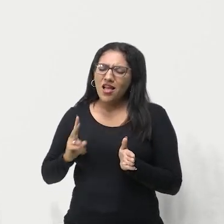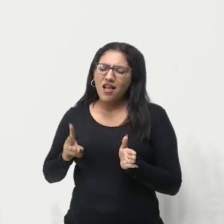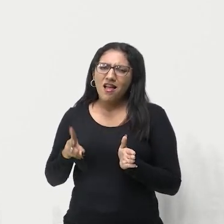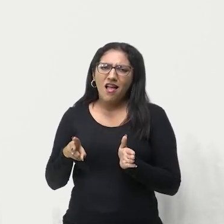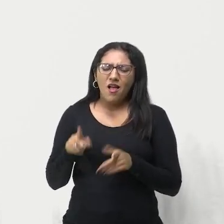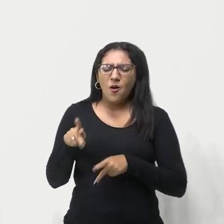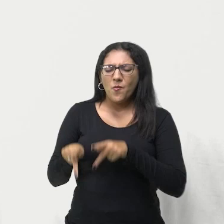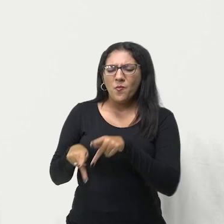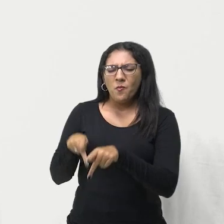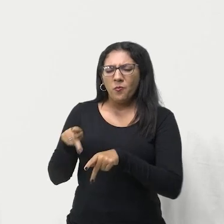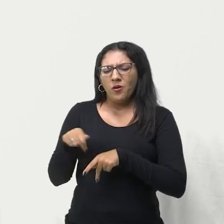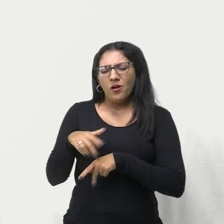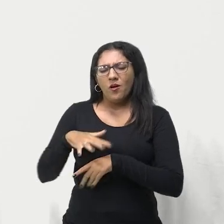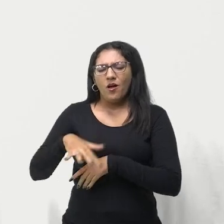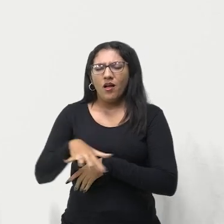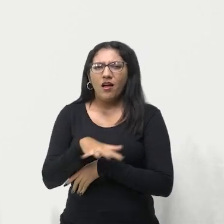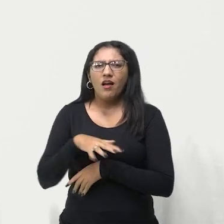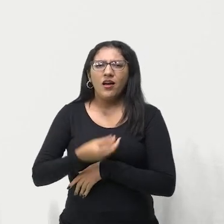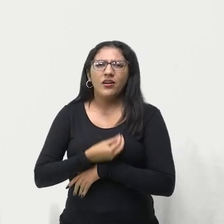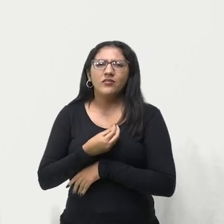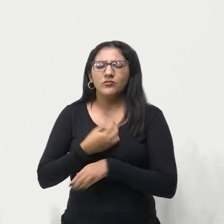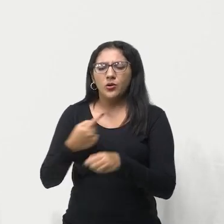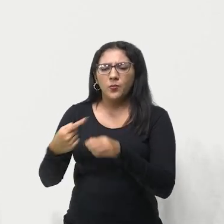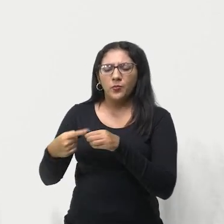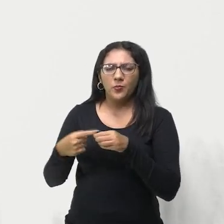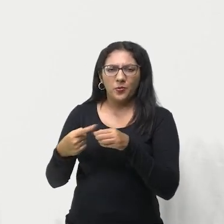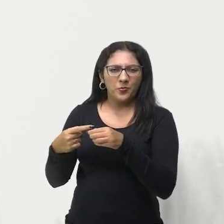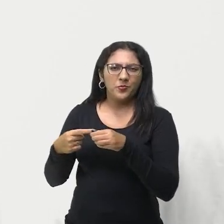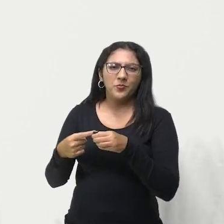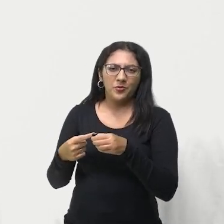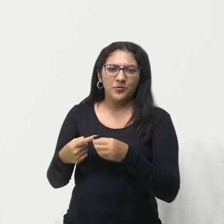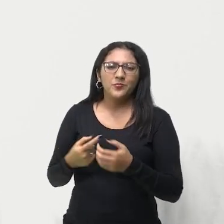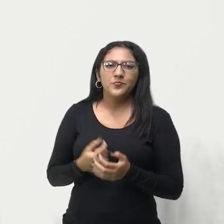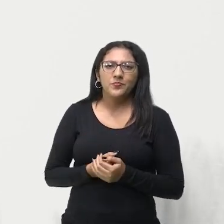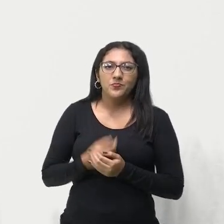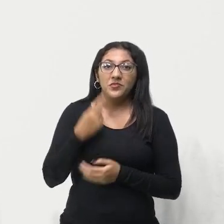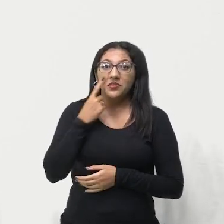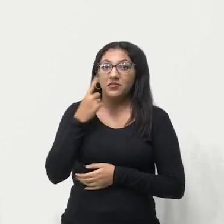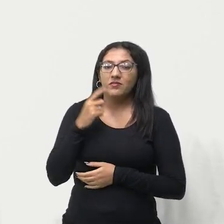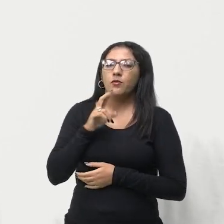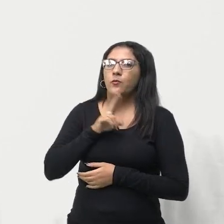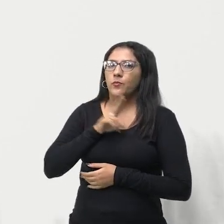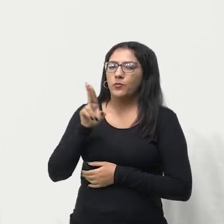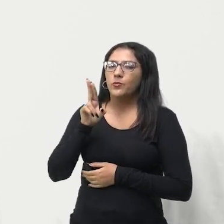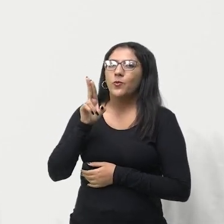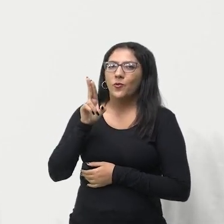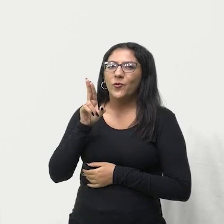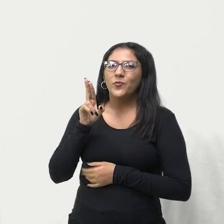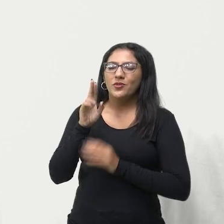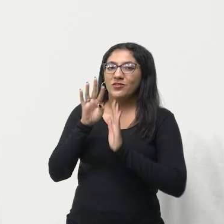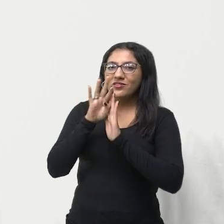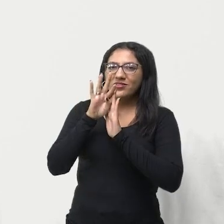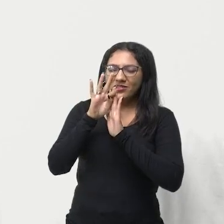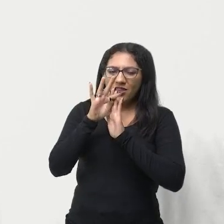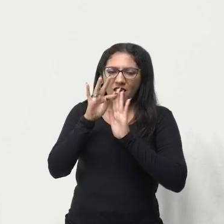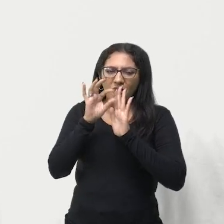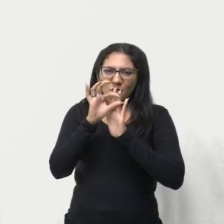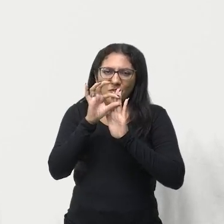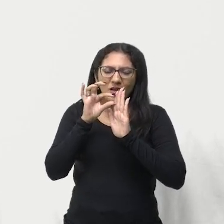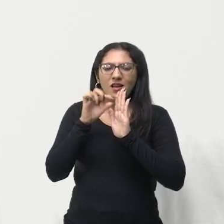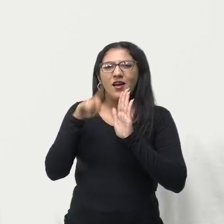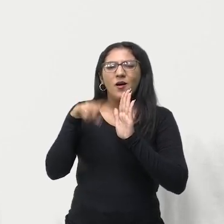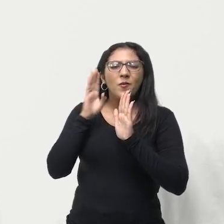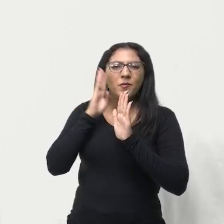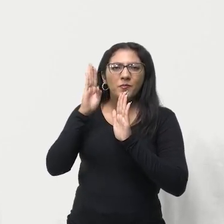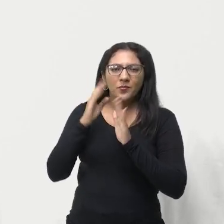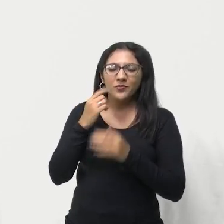falando, né, desse ambiente do beiradão onde vivem essas pessoas, já que o título é Casas do Beiradão. Vou